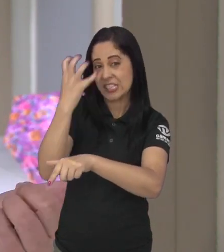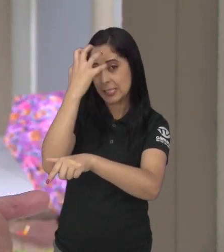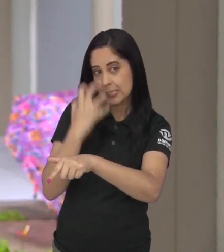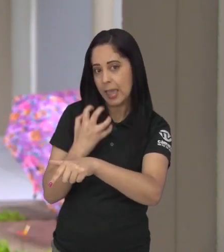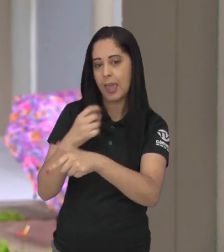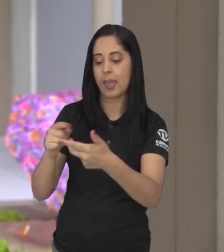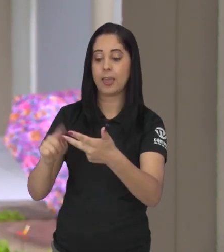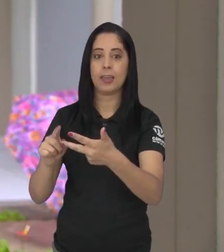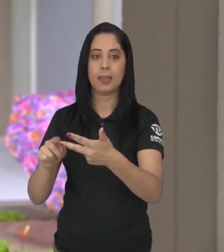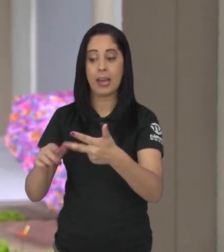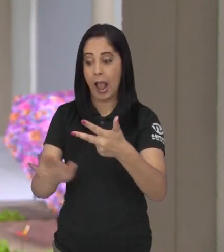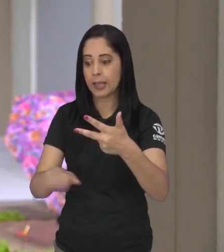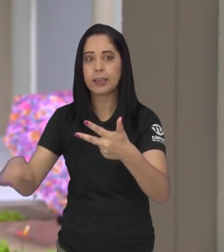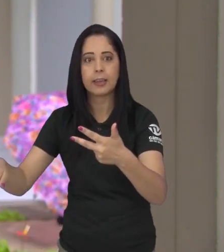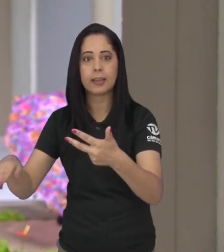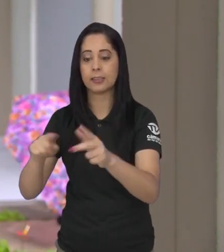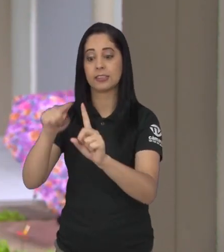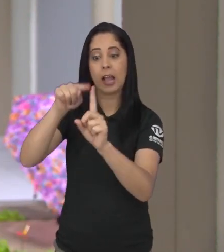fala, alguma doença de base,